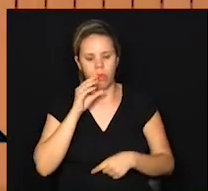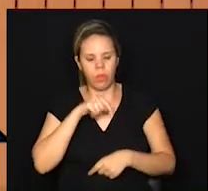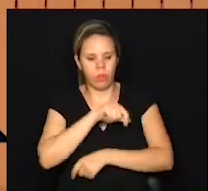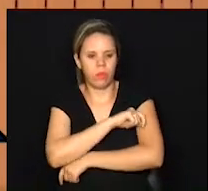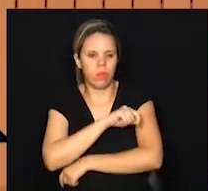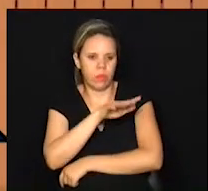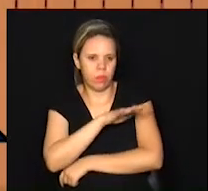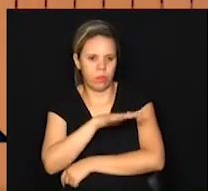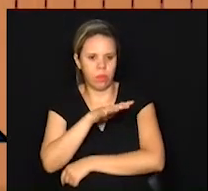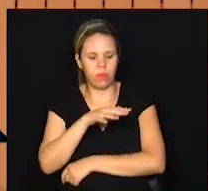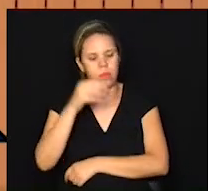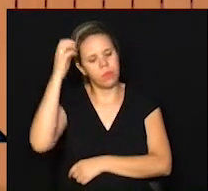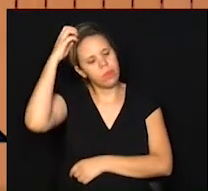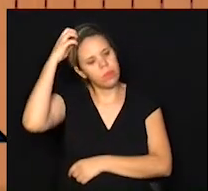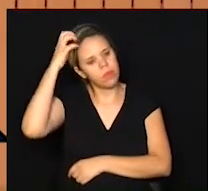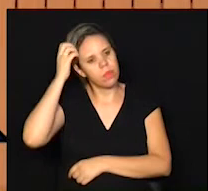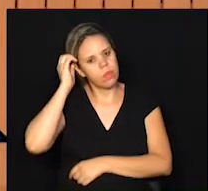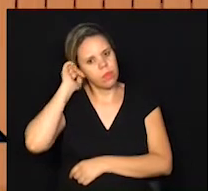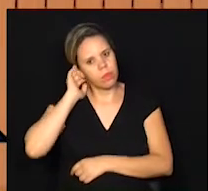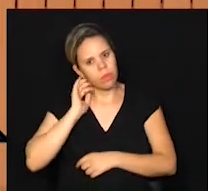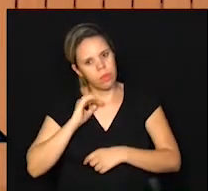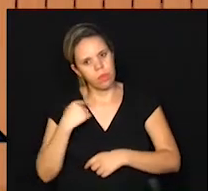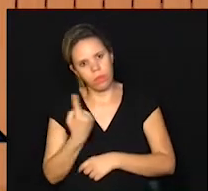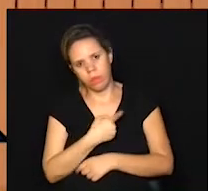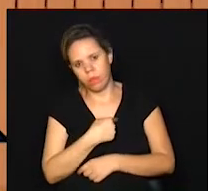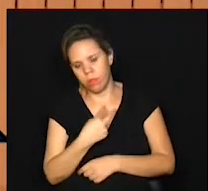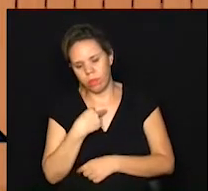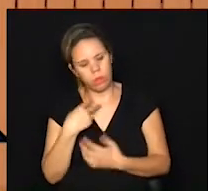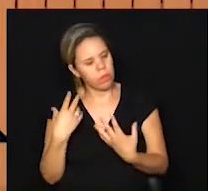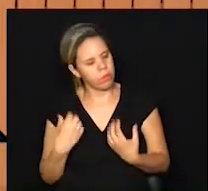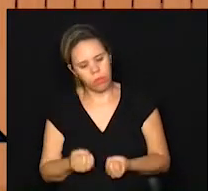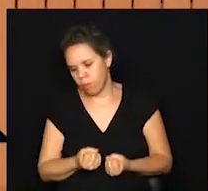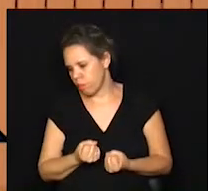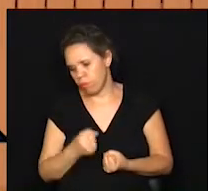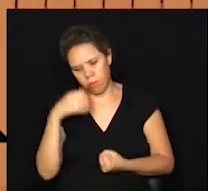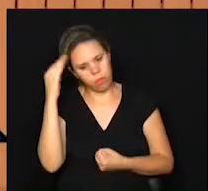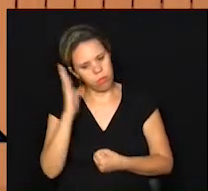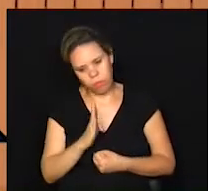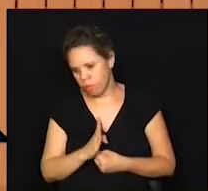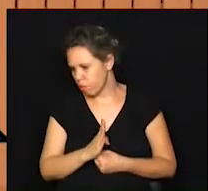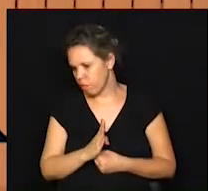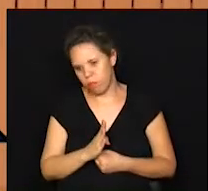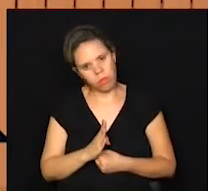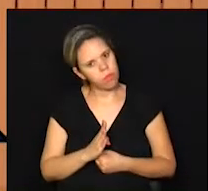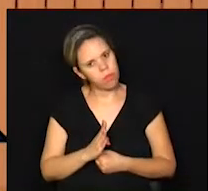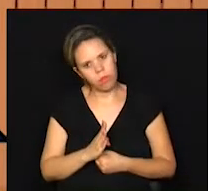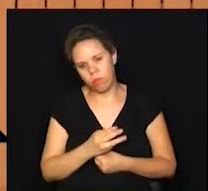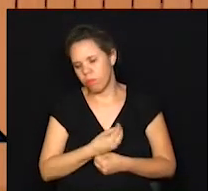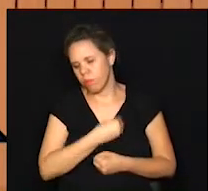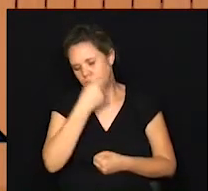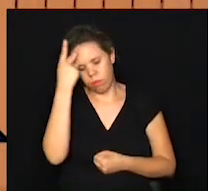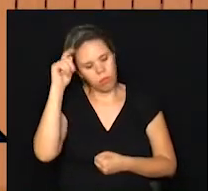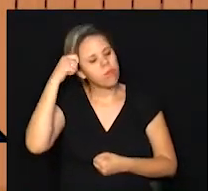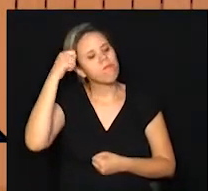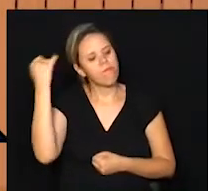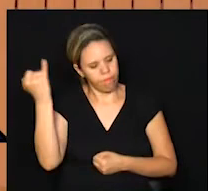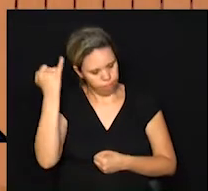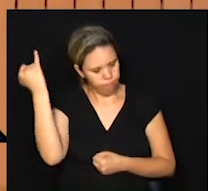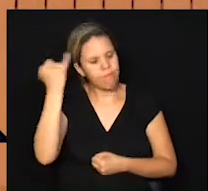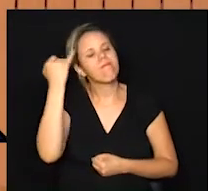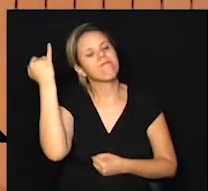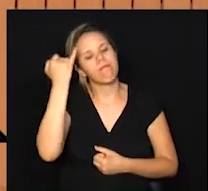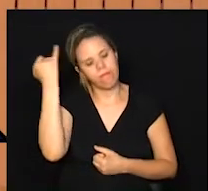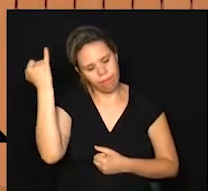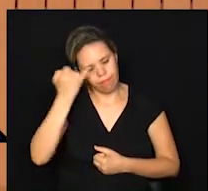alunos, e a gente não pode aceitar, porque no Brasil vidas negras importam e